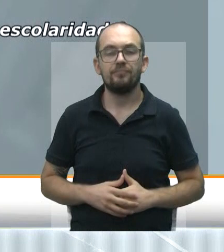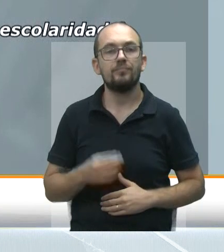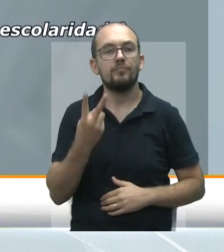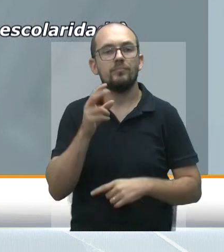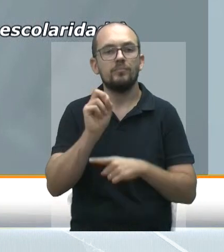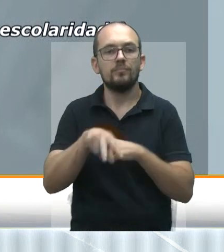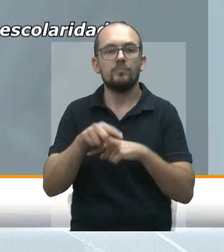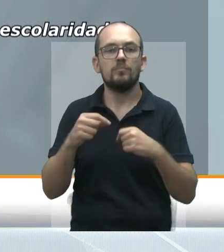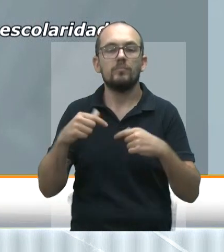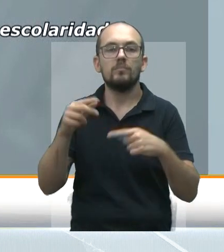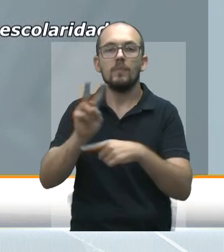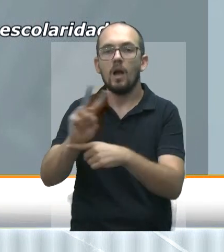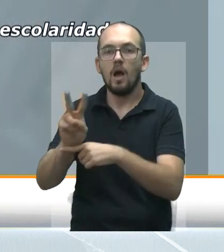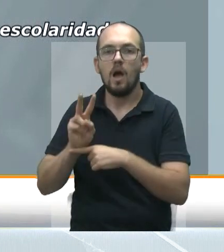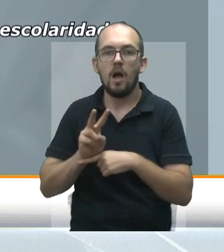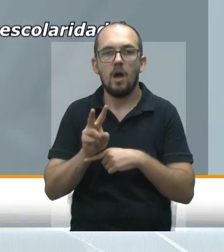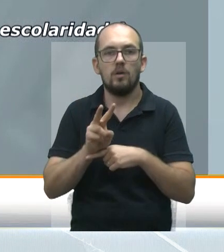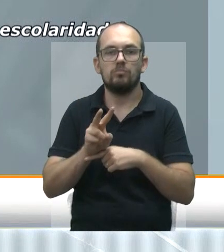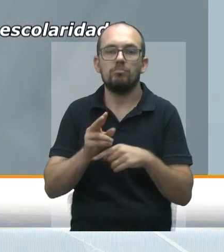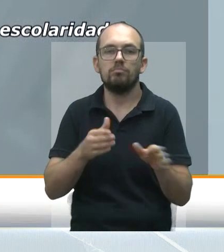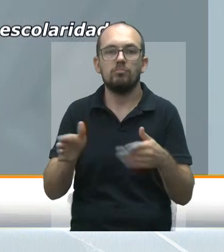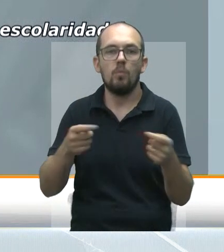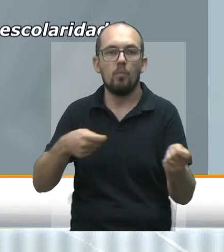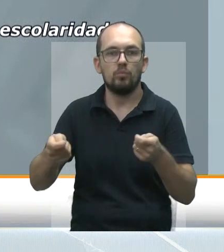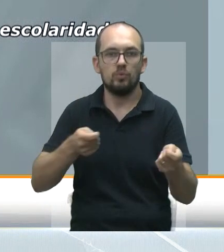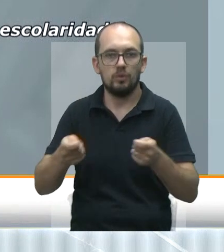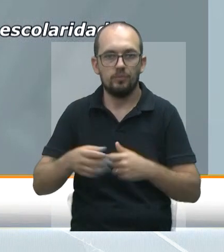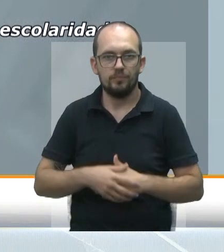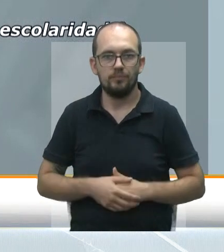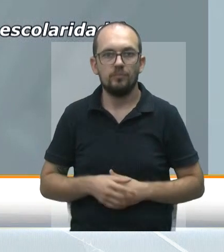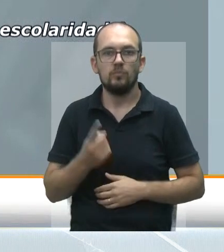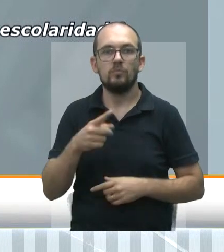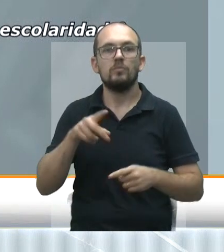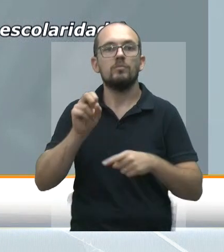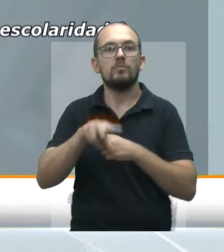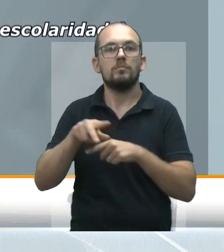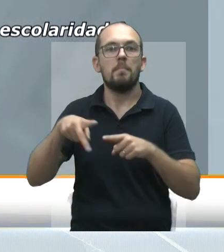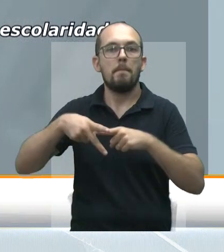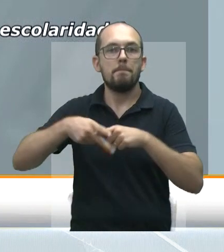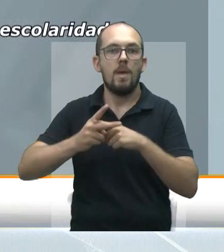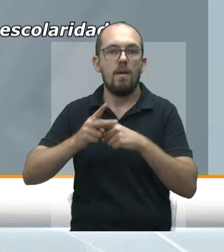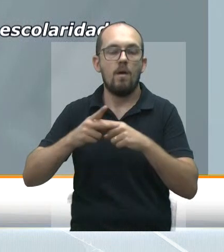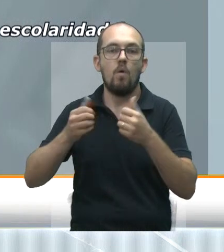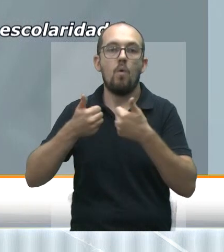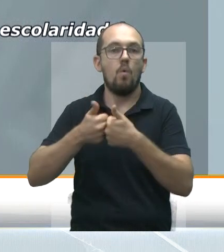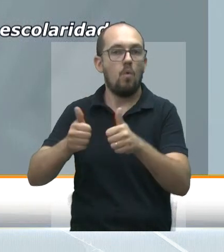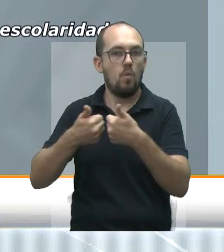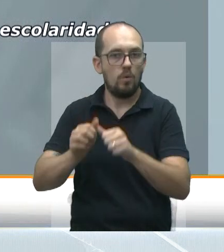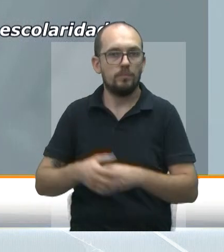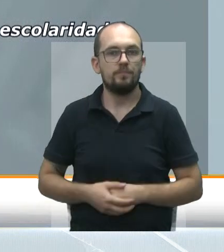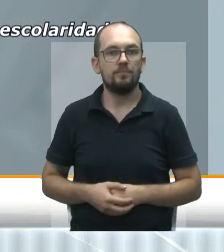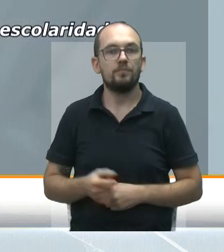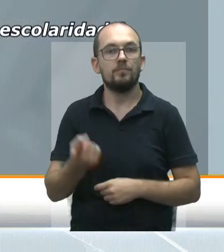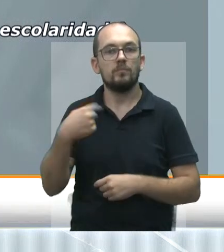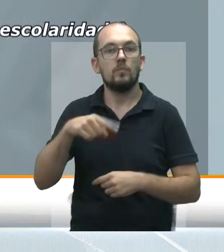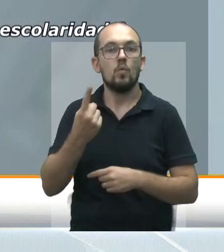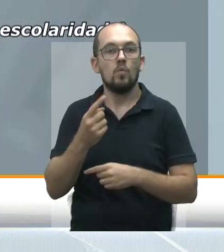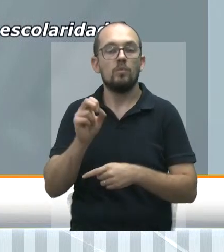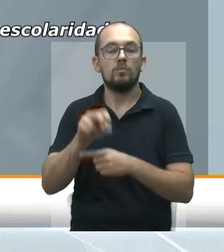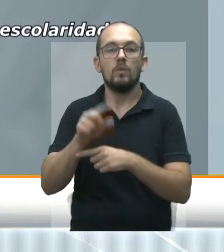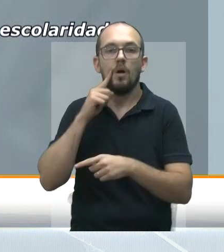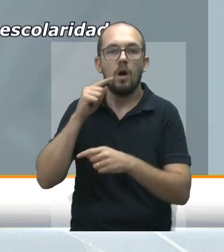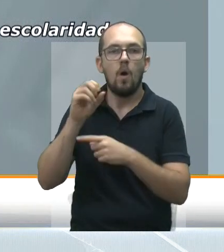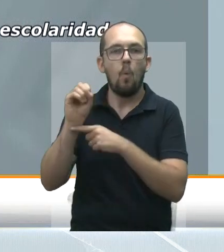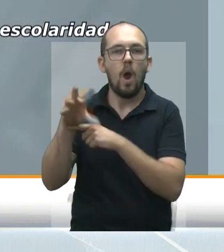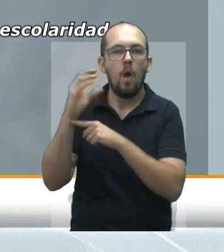2 vagas para encarregado de seção de controle de produção, uma para mecânico de manutenção de ônibus, uma para monitor interno de